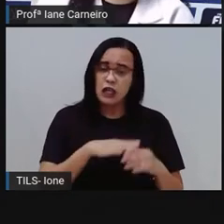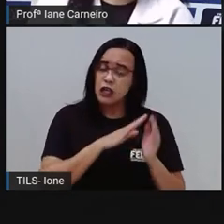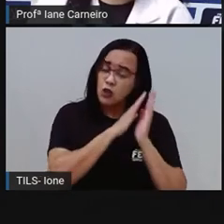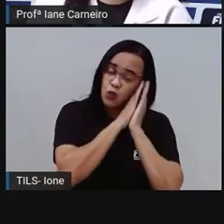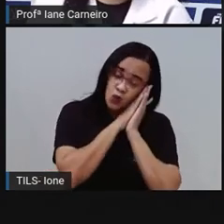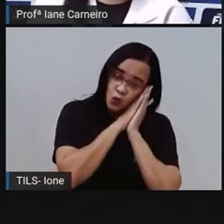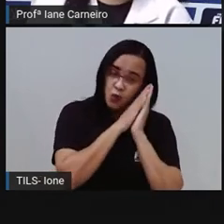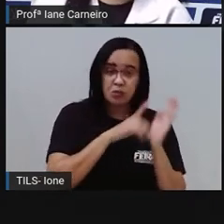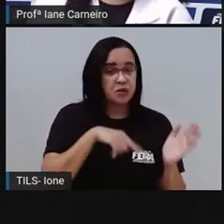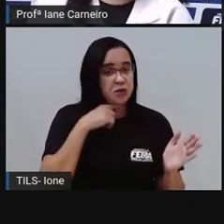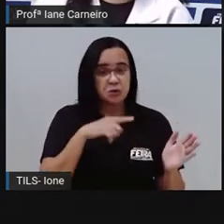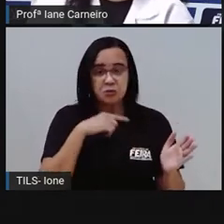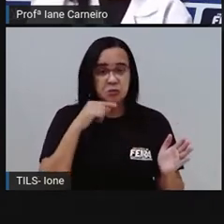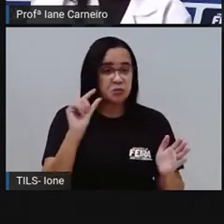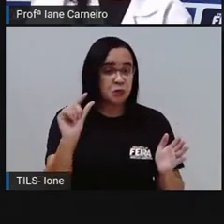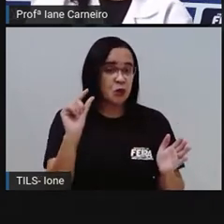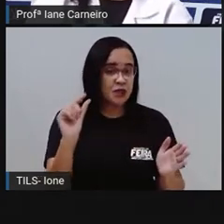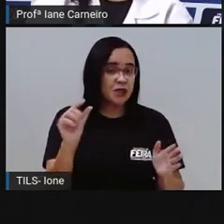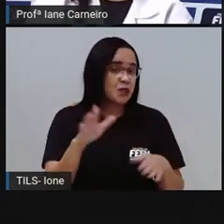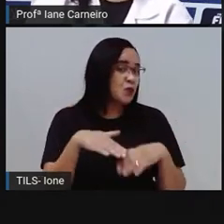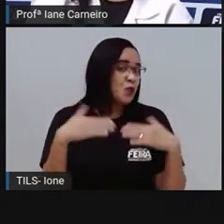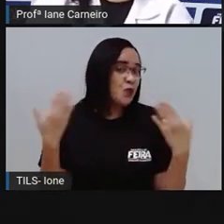um pouquinho?